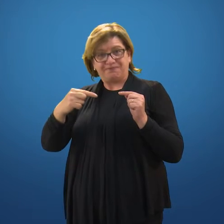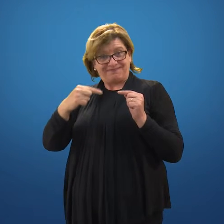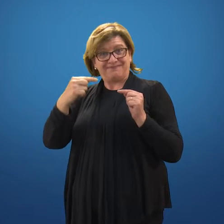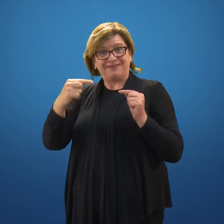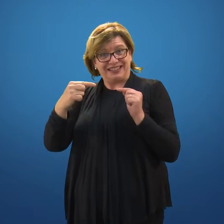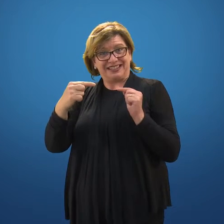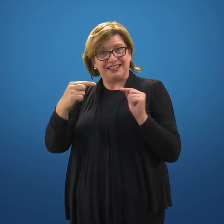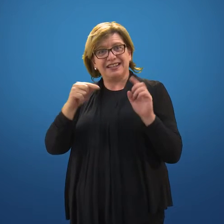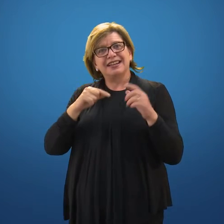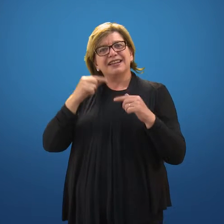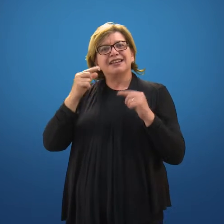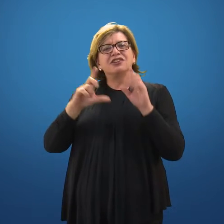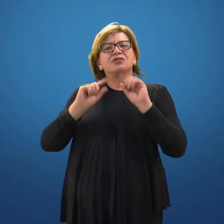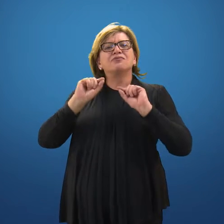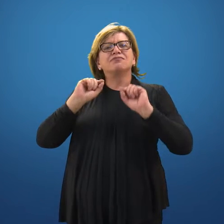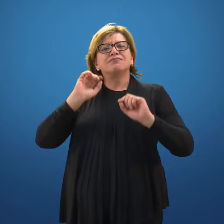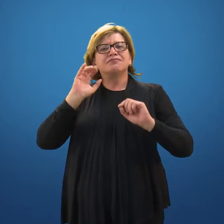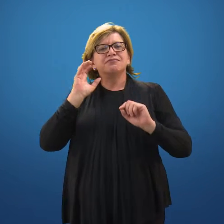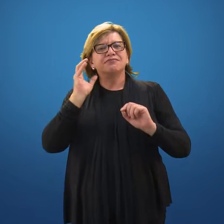aonde